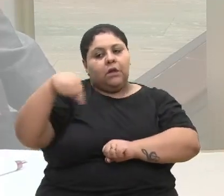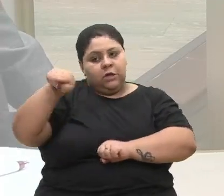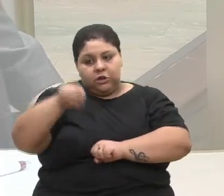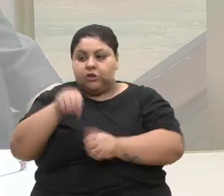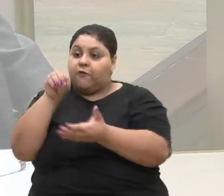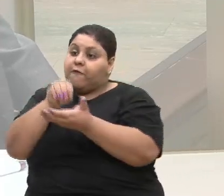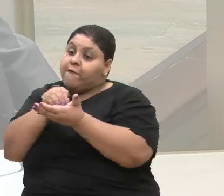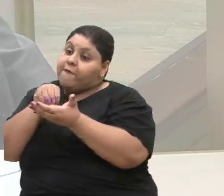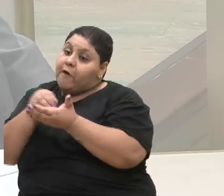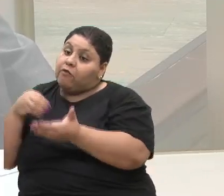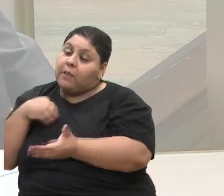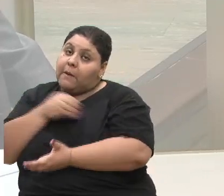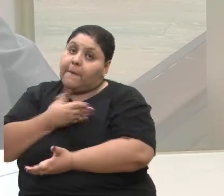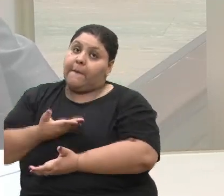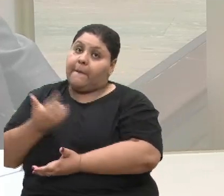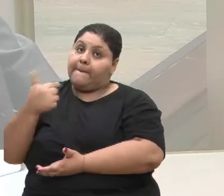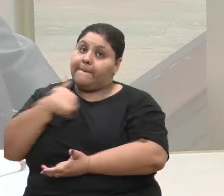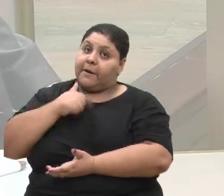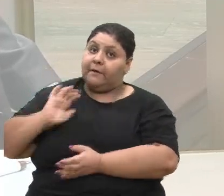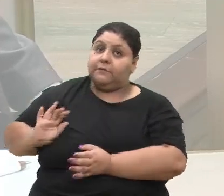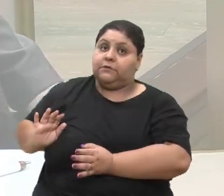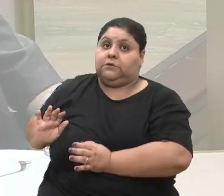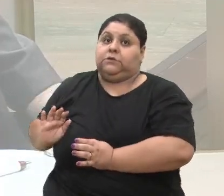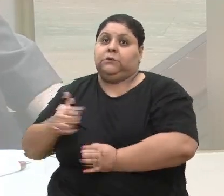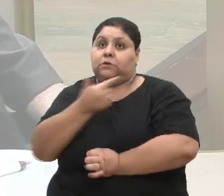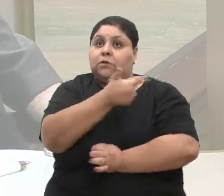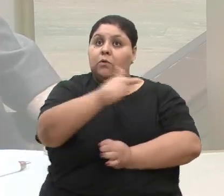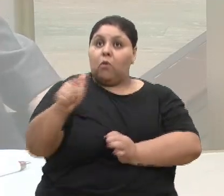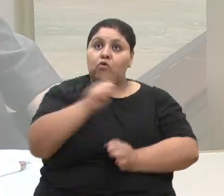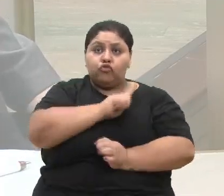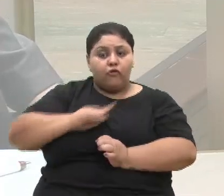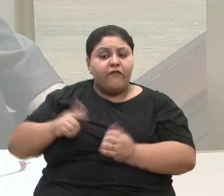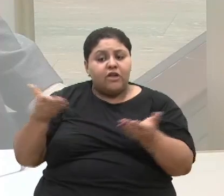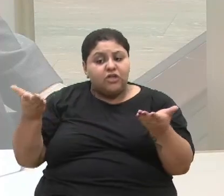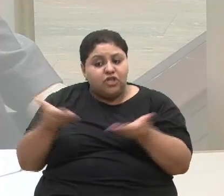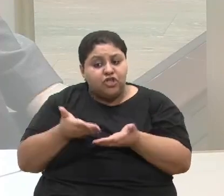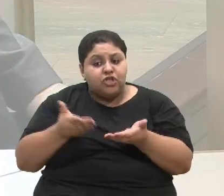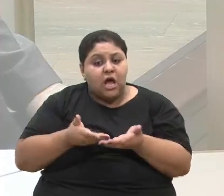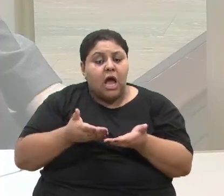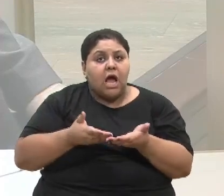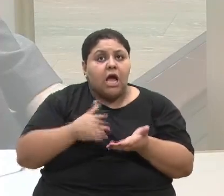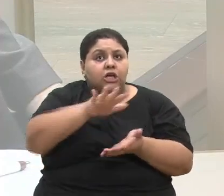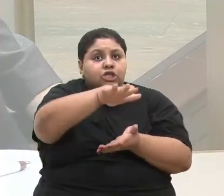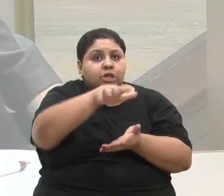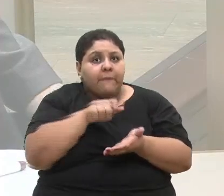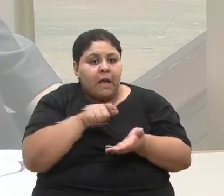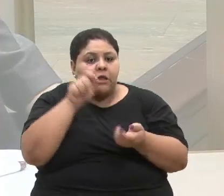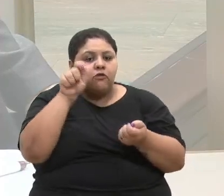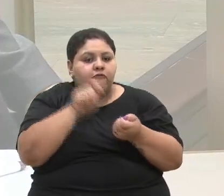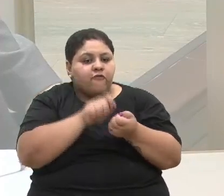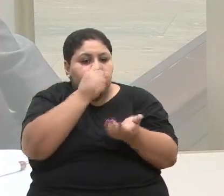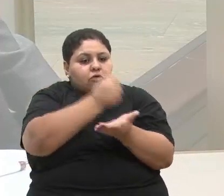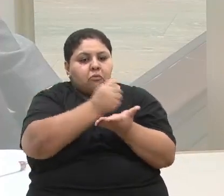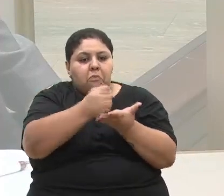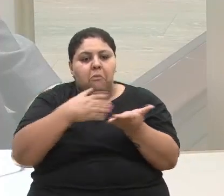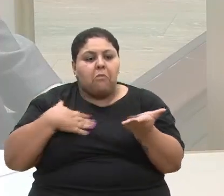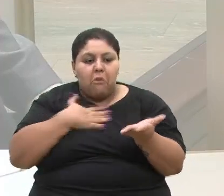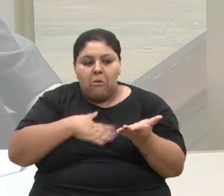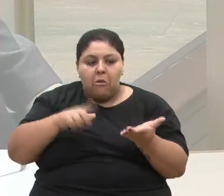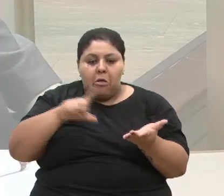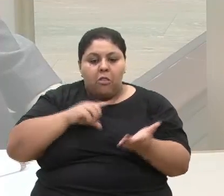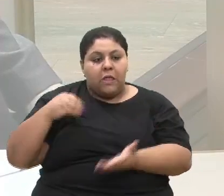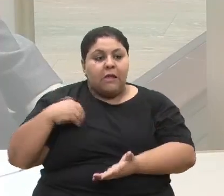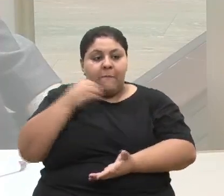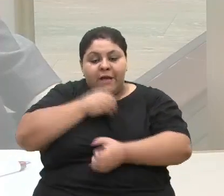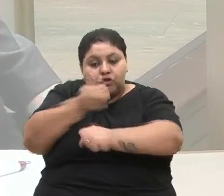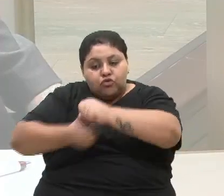médico. Então, para mim, é uma coisa que outros governos já deveriam ter contratado, ter feito alguma forma de ter médicos